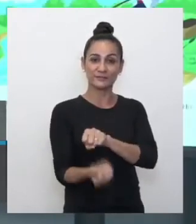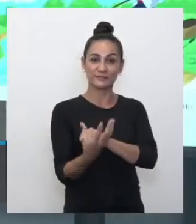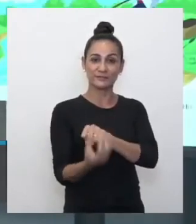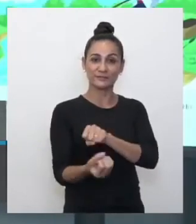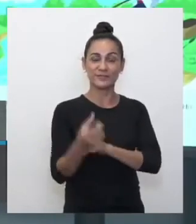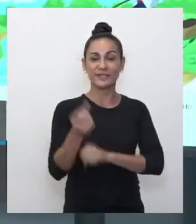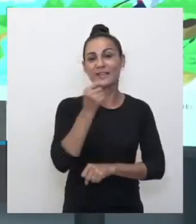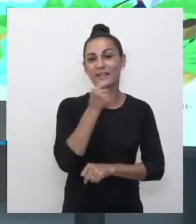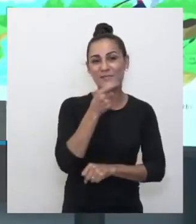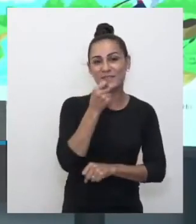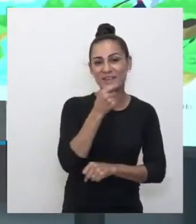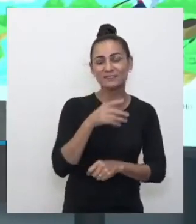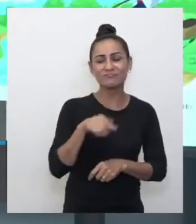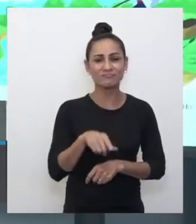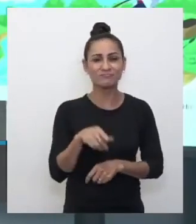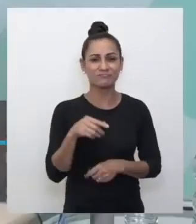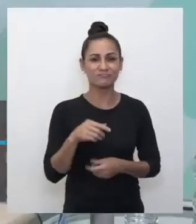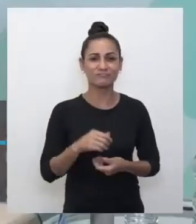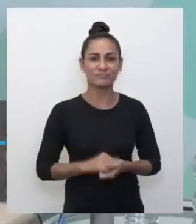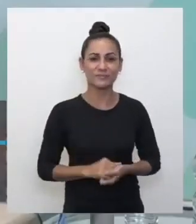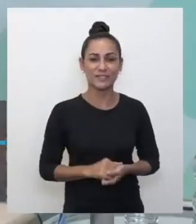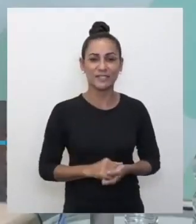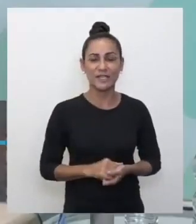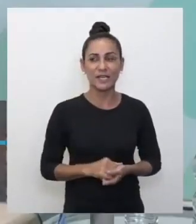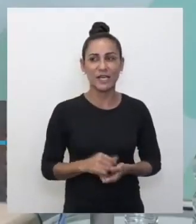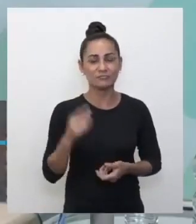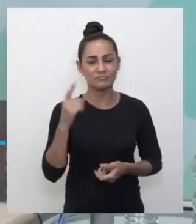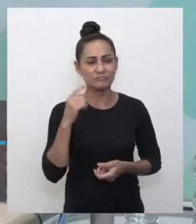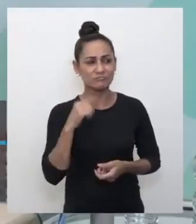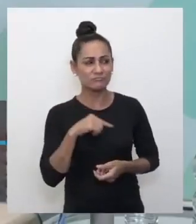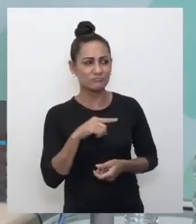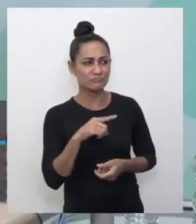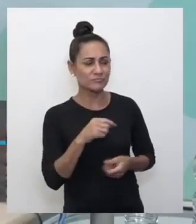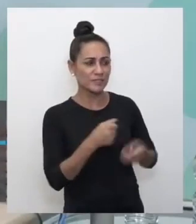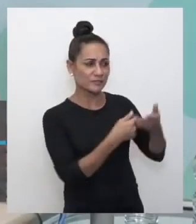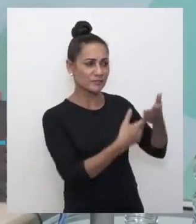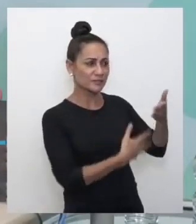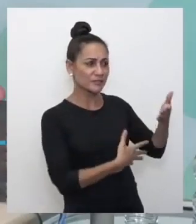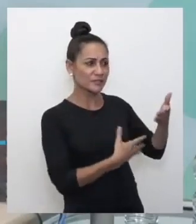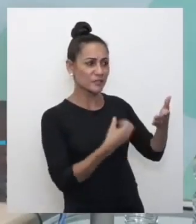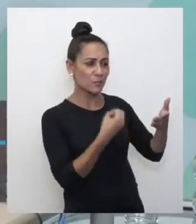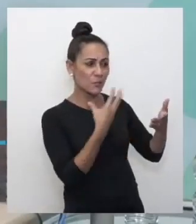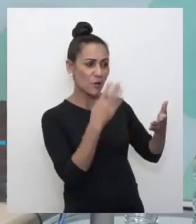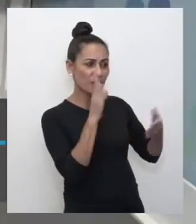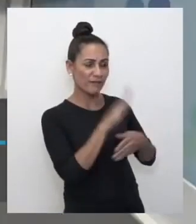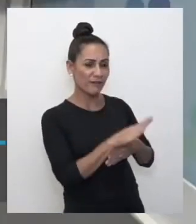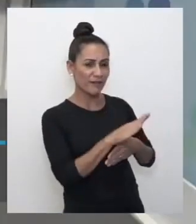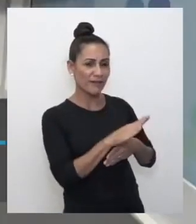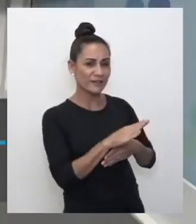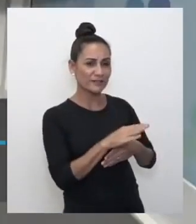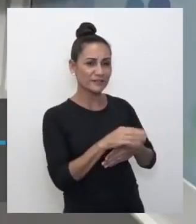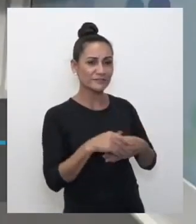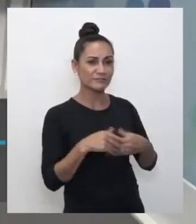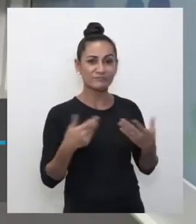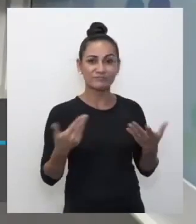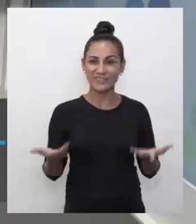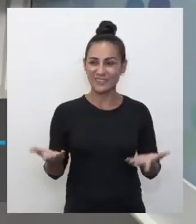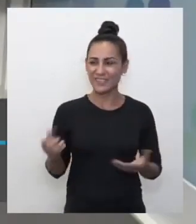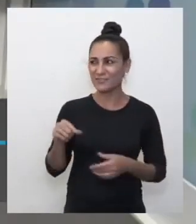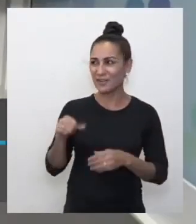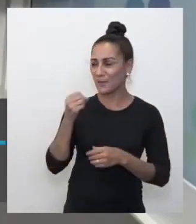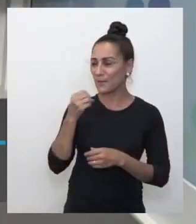Tá subindo alguma coisa aí, Ed? Por enquanto o pessoal ainda está falando, dando boa tarde aqui. Good afternoon para todos que estão falando boa